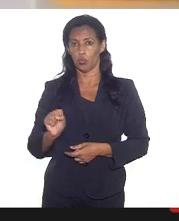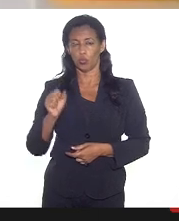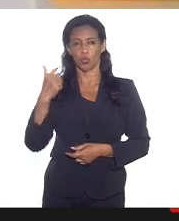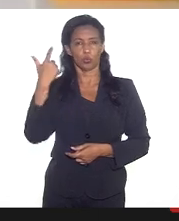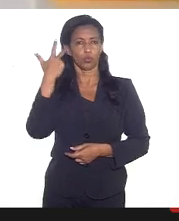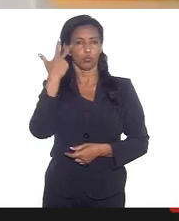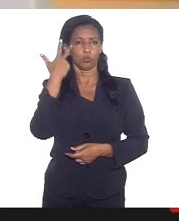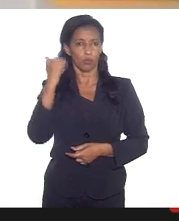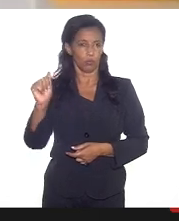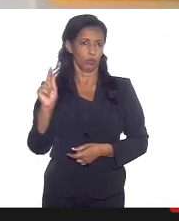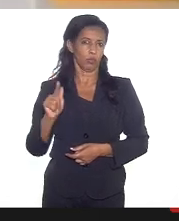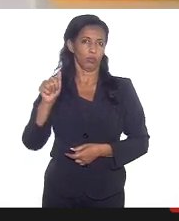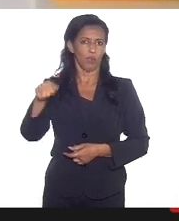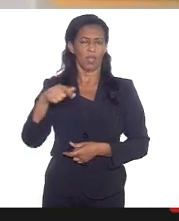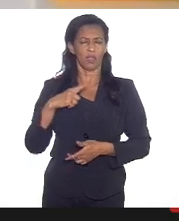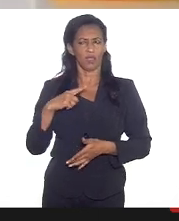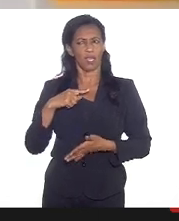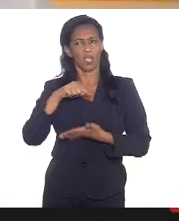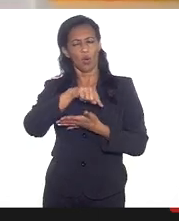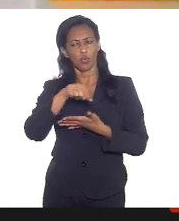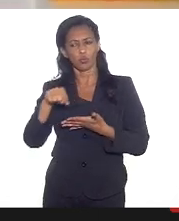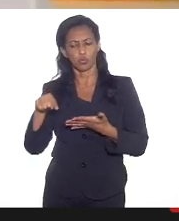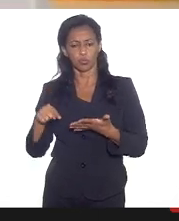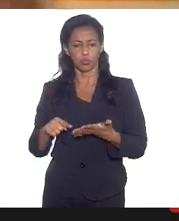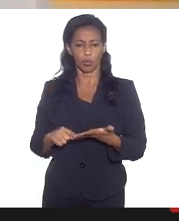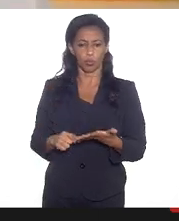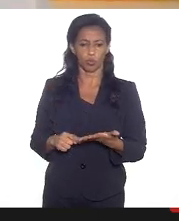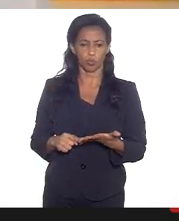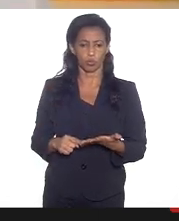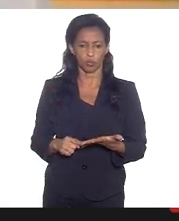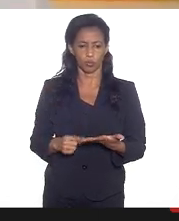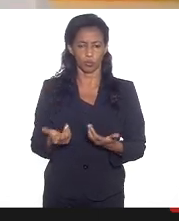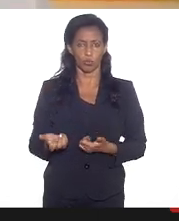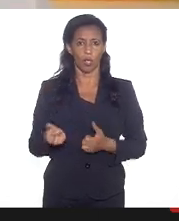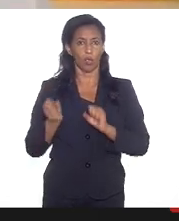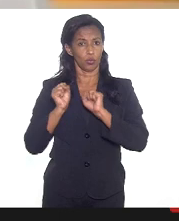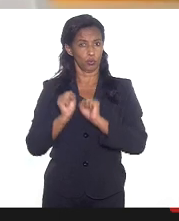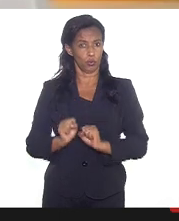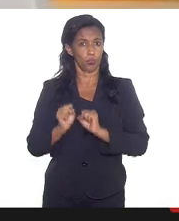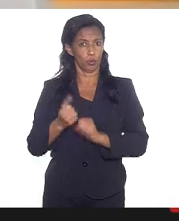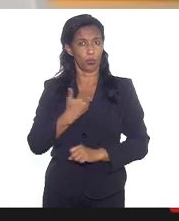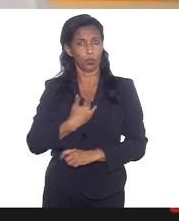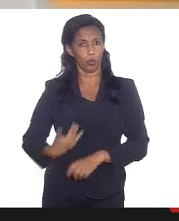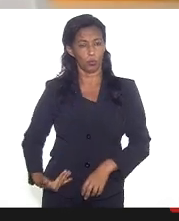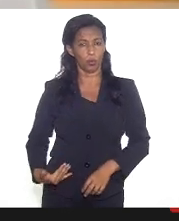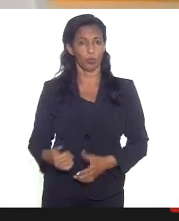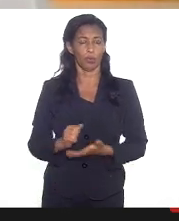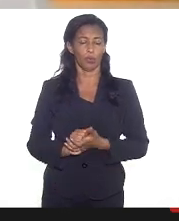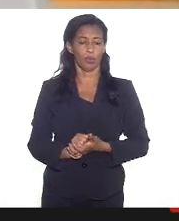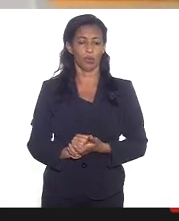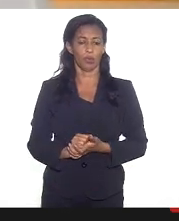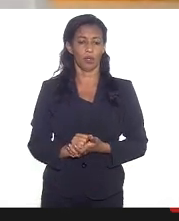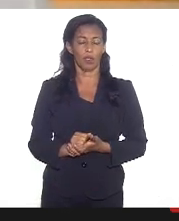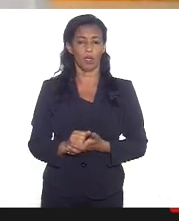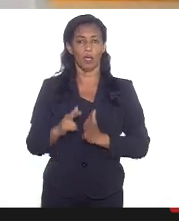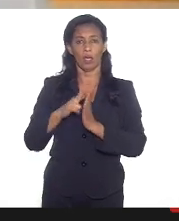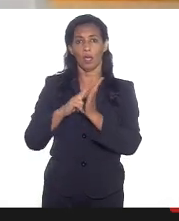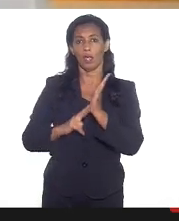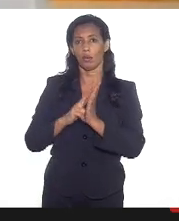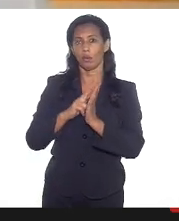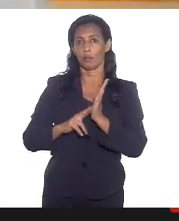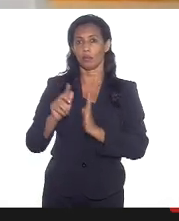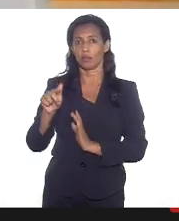Tem alguns pontos que talvez não foram, que cabem aos poderes públicos, né? Por exemplo, a regulamentação do